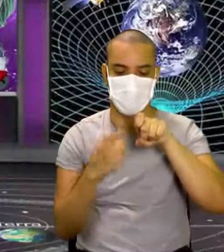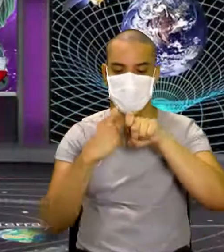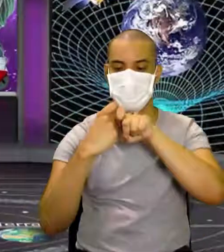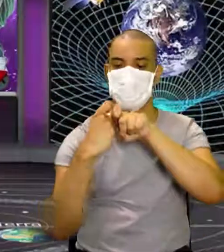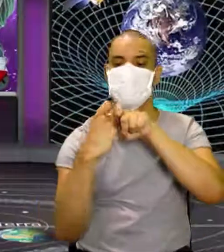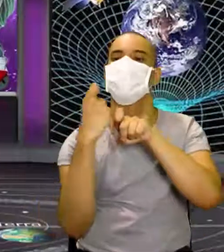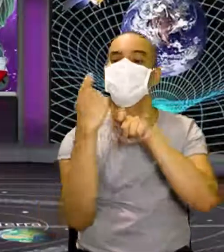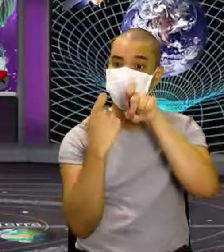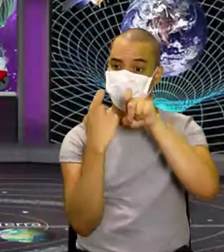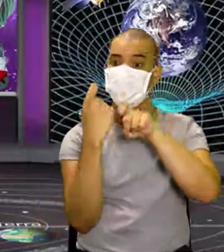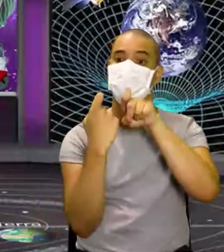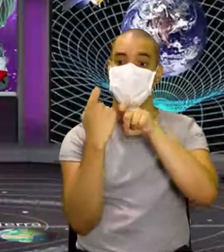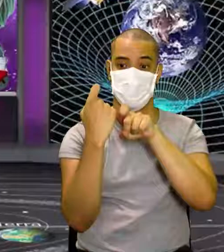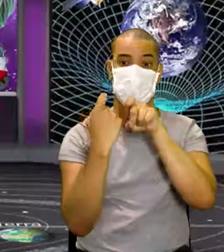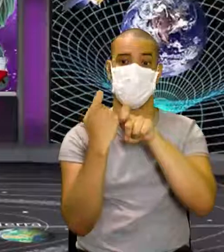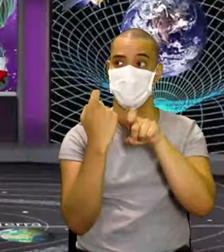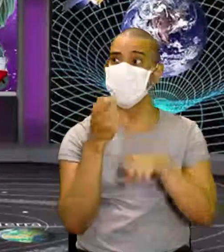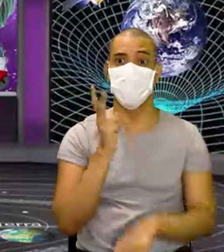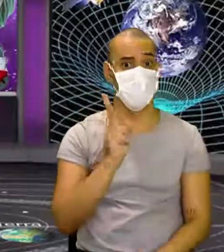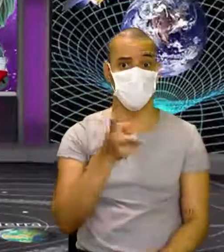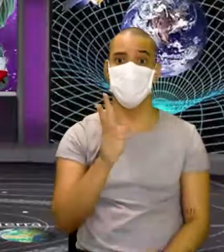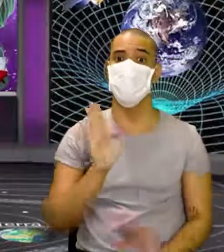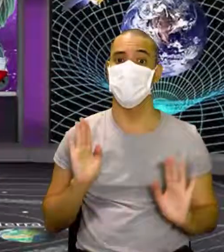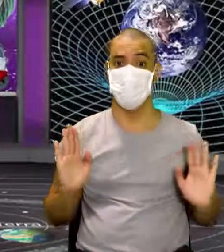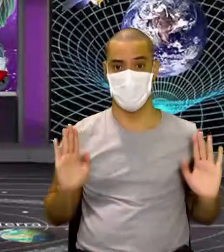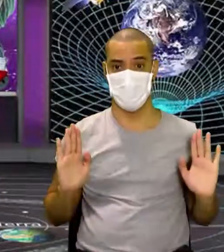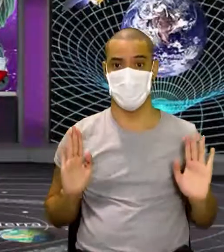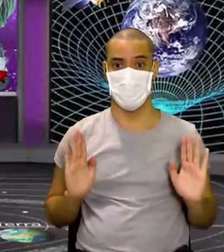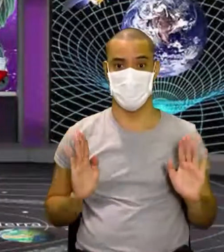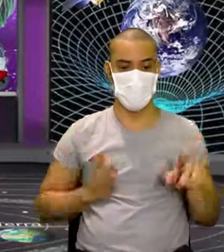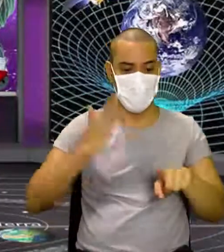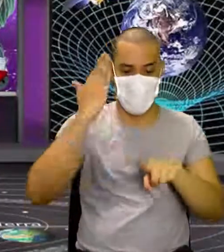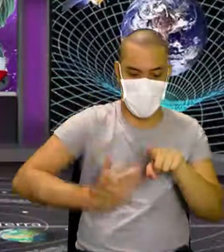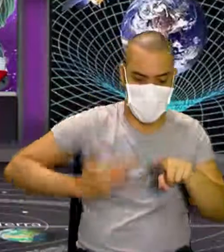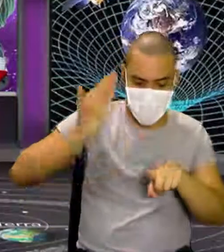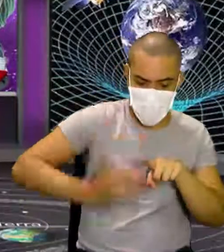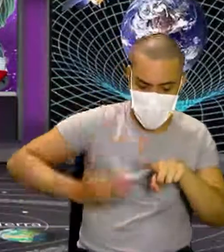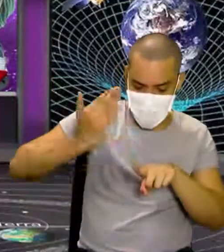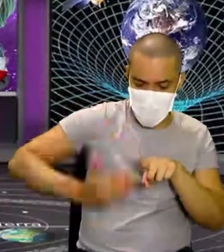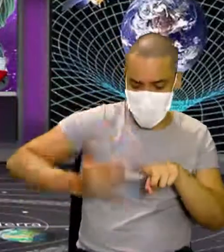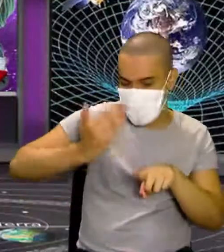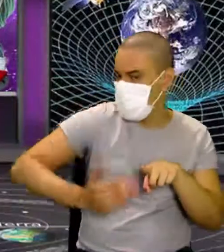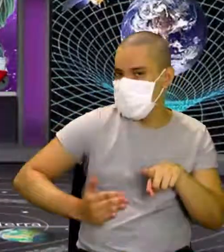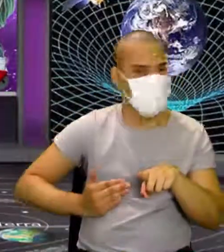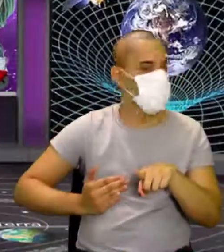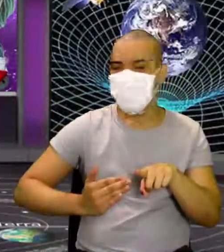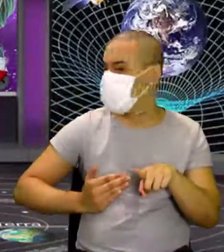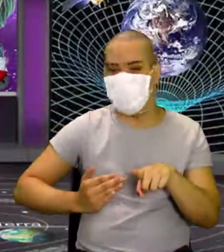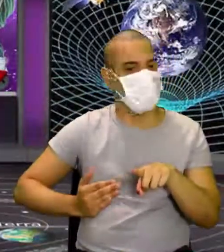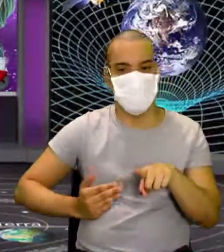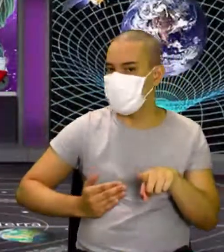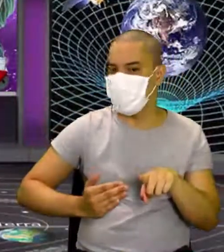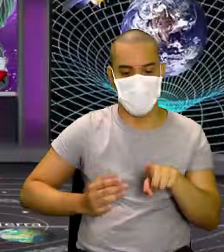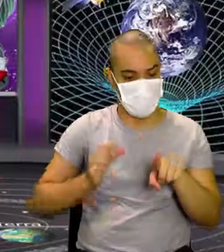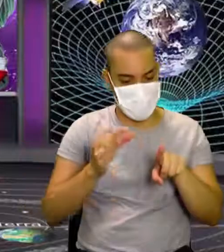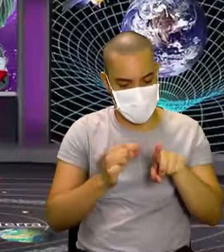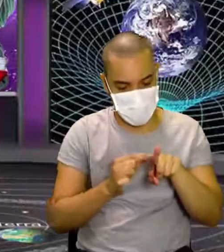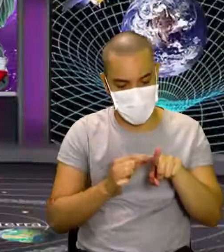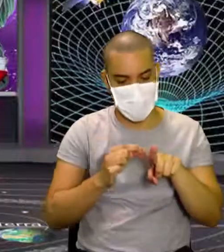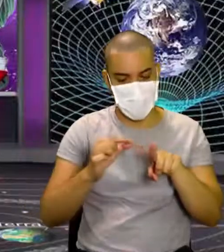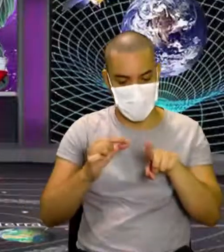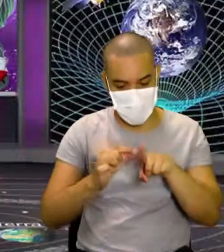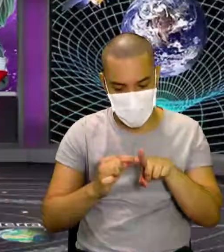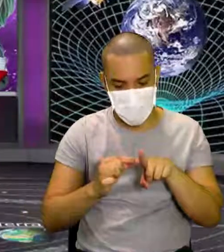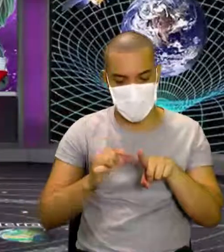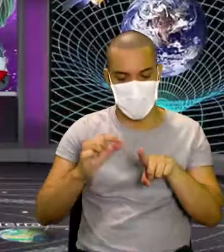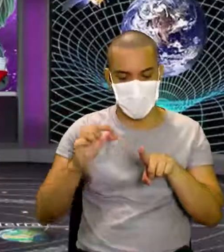tendo 2 polos. Ah, então se eu quebrar, não vai ficar um pedaço só com o norte e outro com o sul? Não, pessoal, se eu quebrar aqui